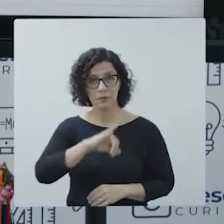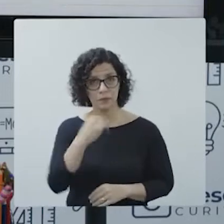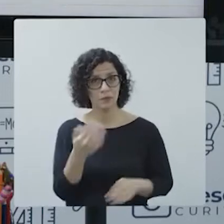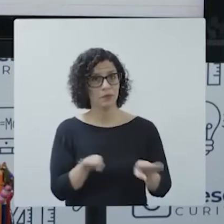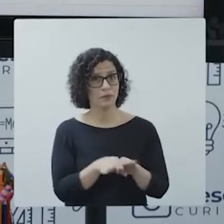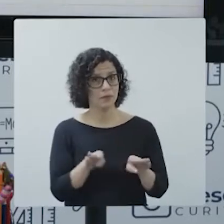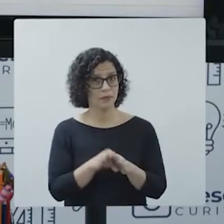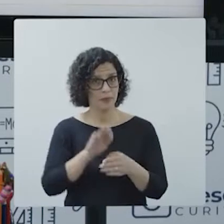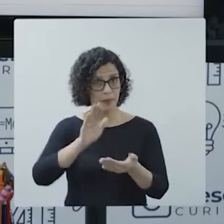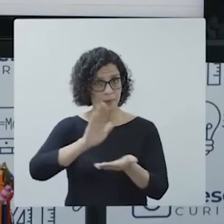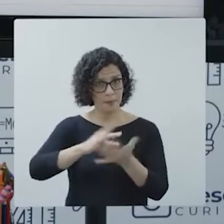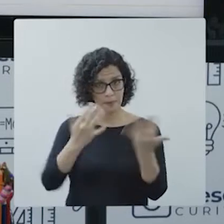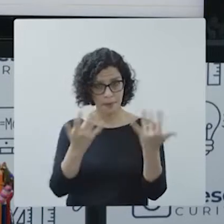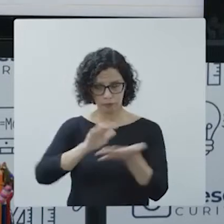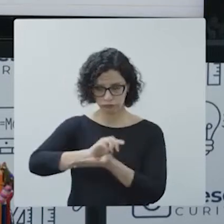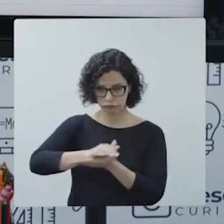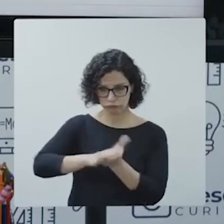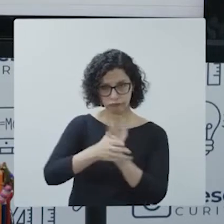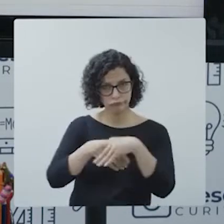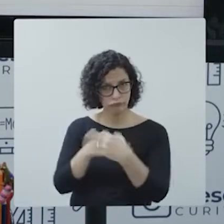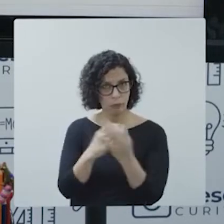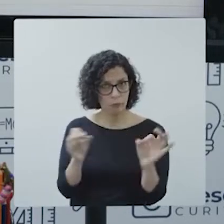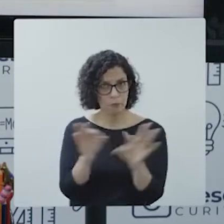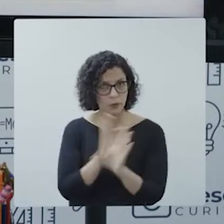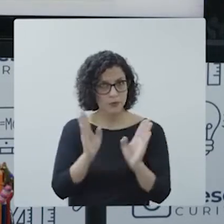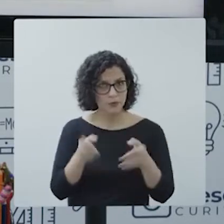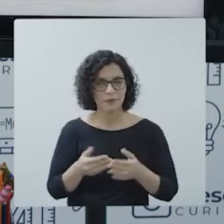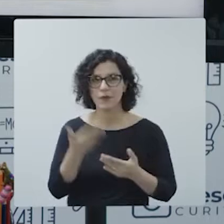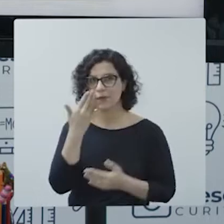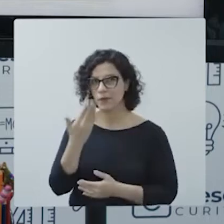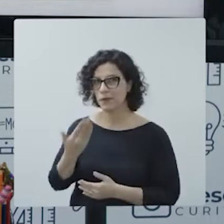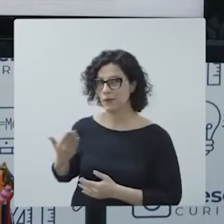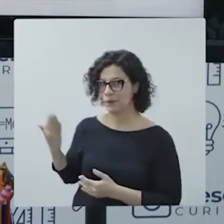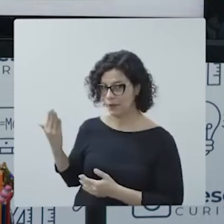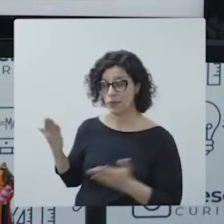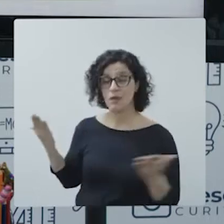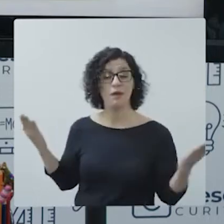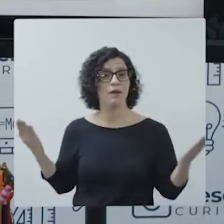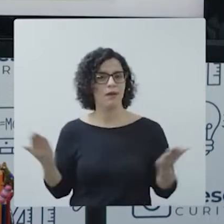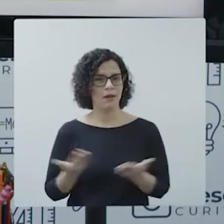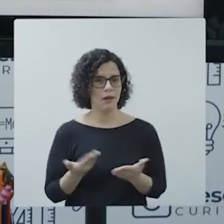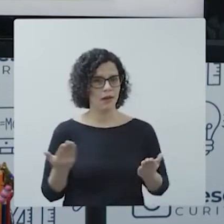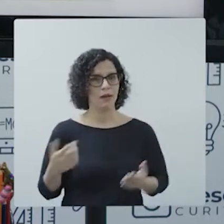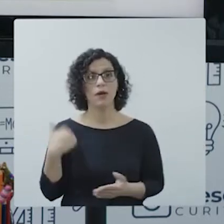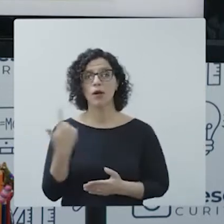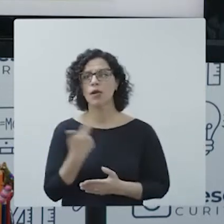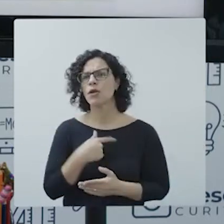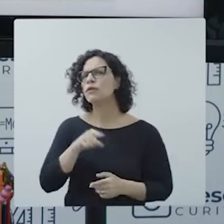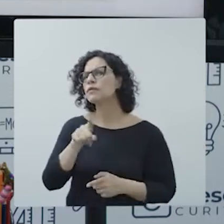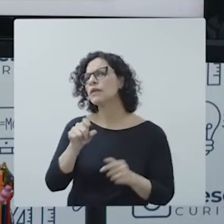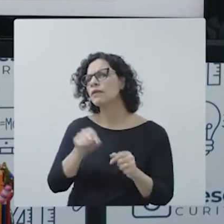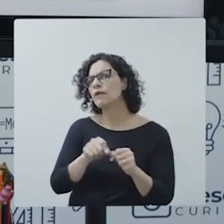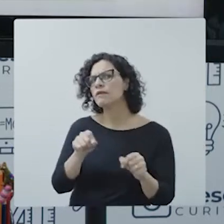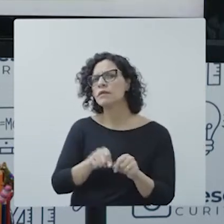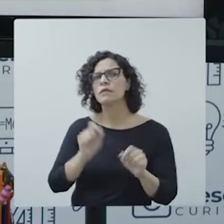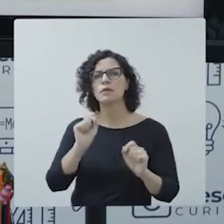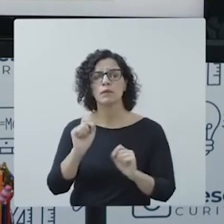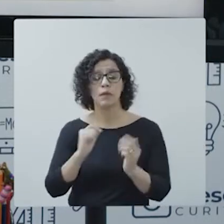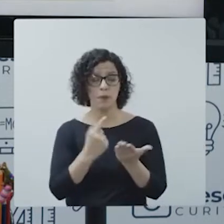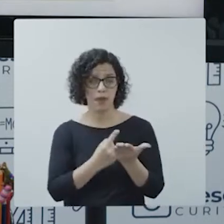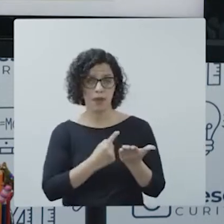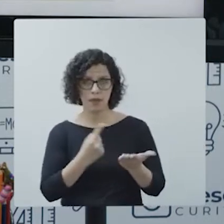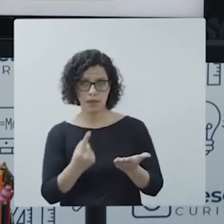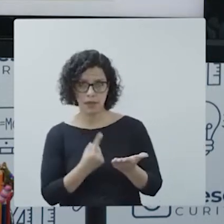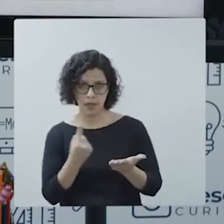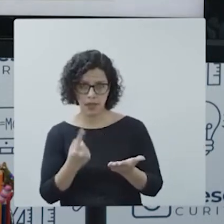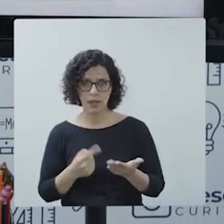Aproveitou também, lavou suas mãos, tudo certinho. Então, olhem lá. Agora é hora de você pegar o seu caderno